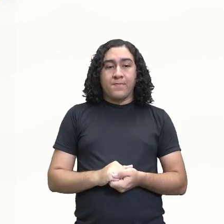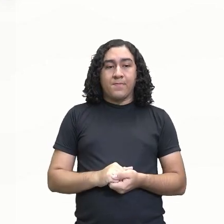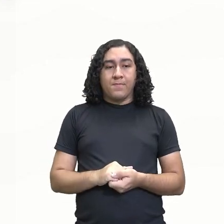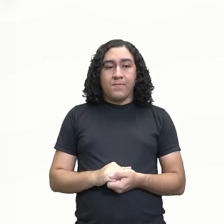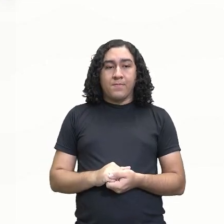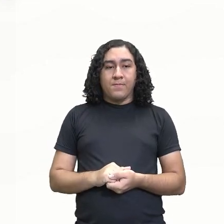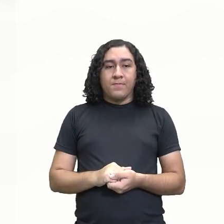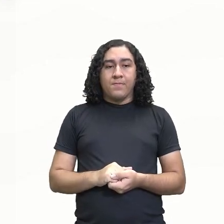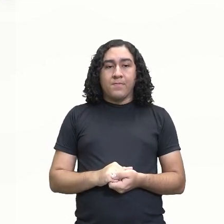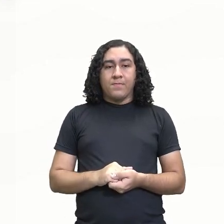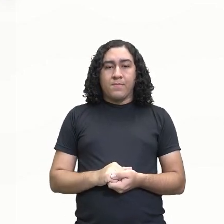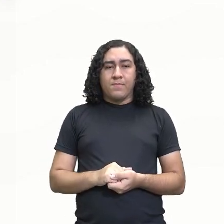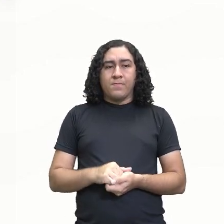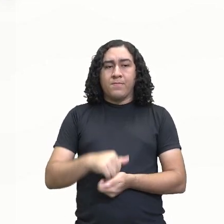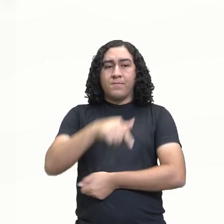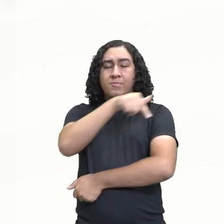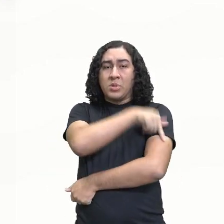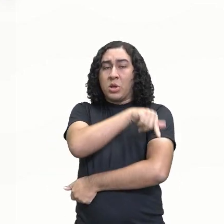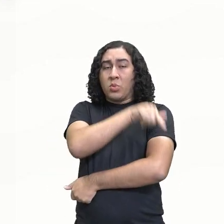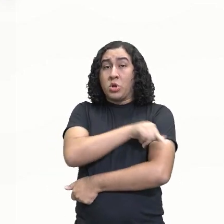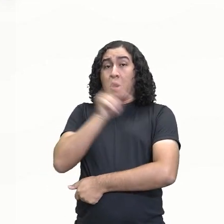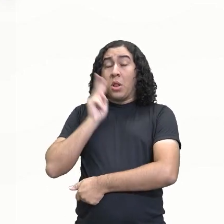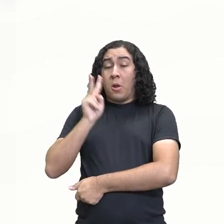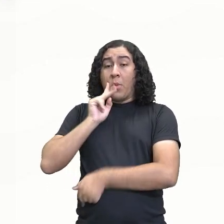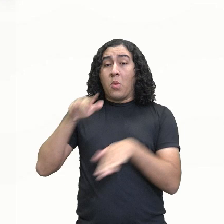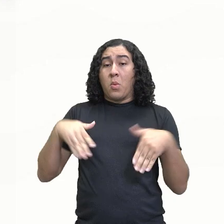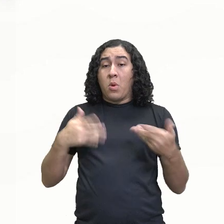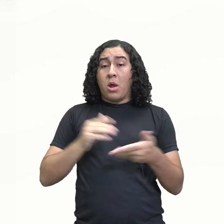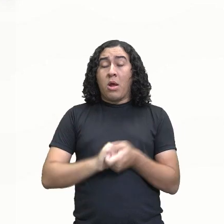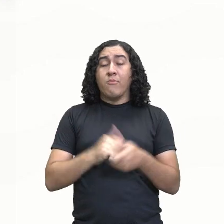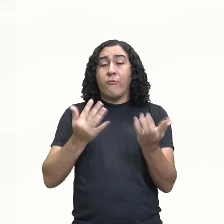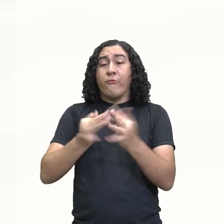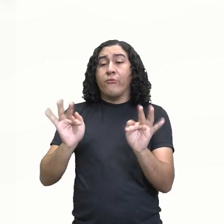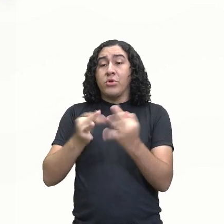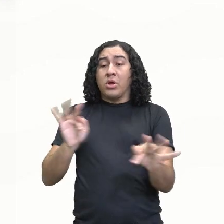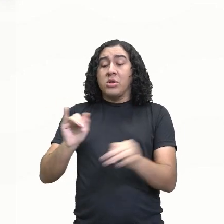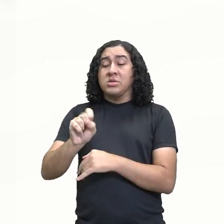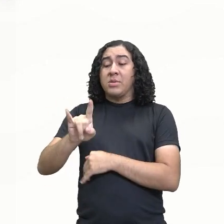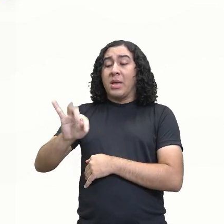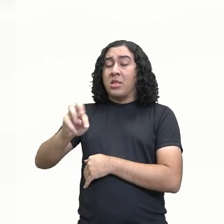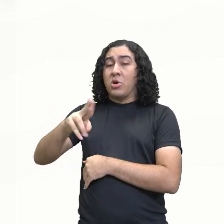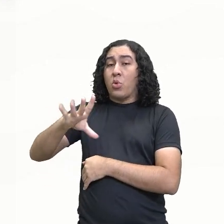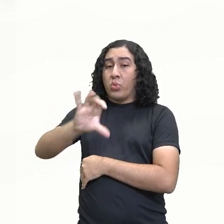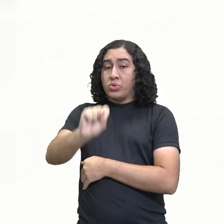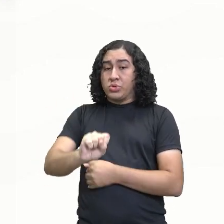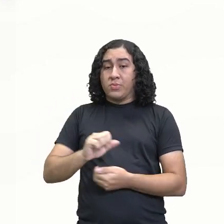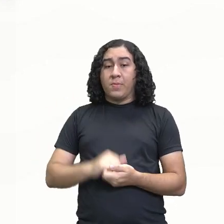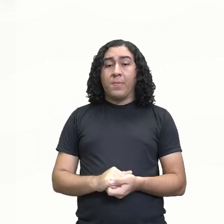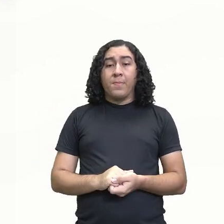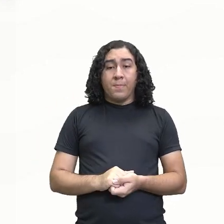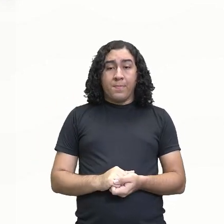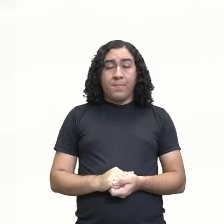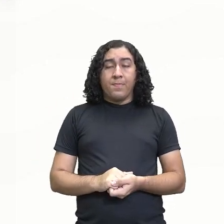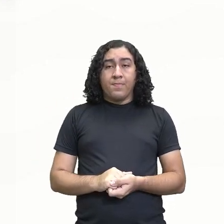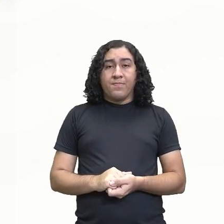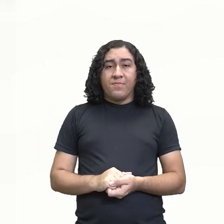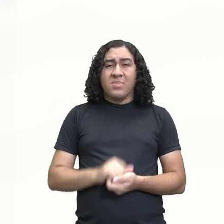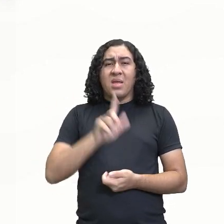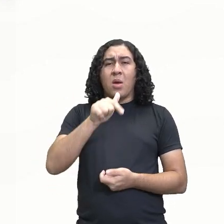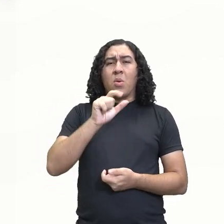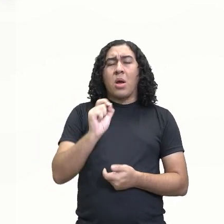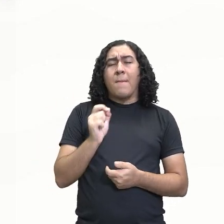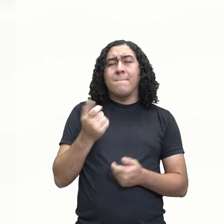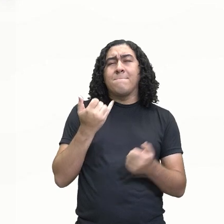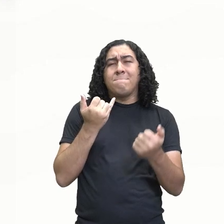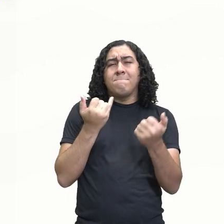ano relembrar a definição aí de simétricos. Não é? Os simétricos aí são os que iguaizinhos em